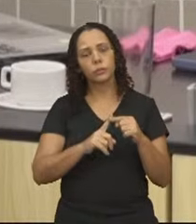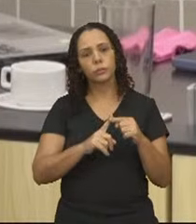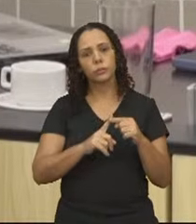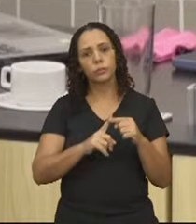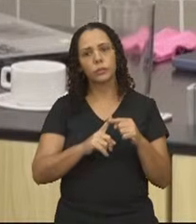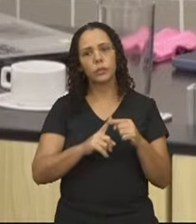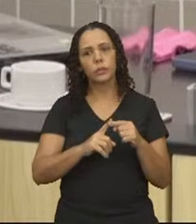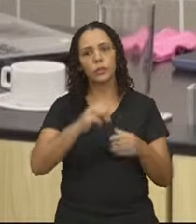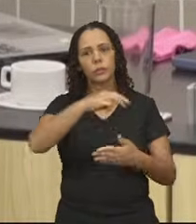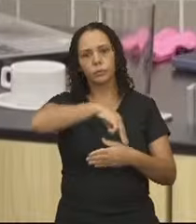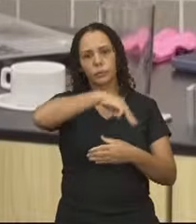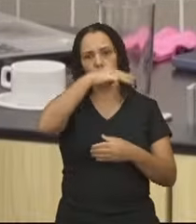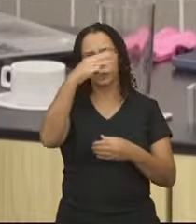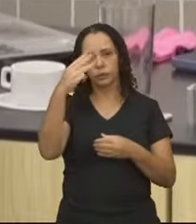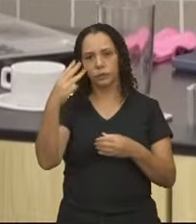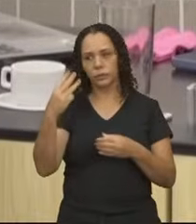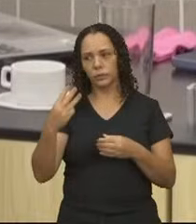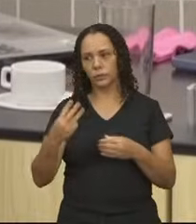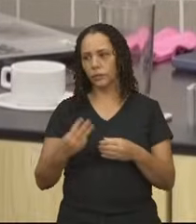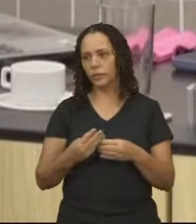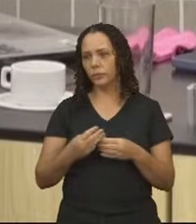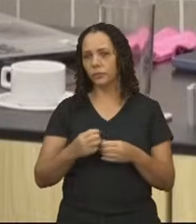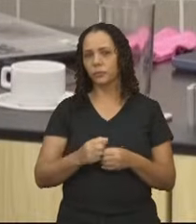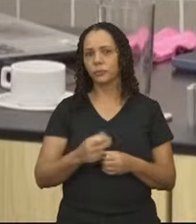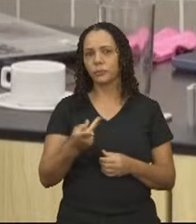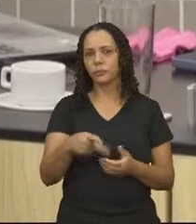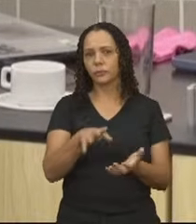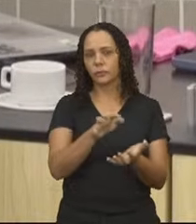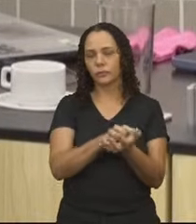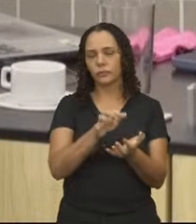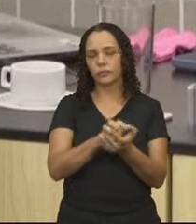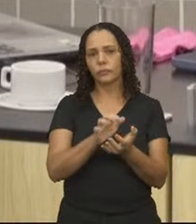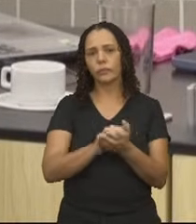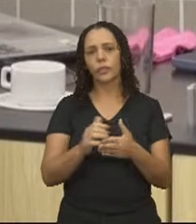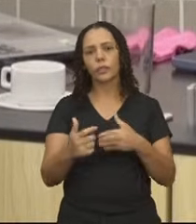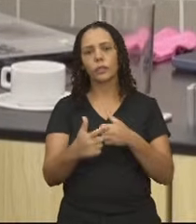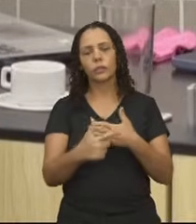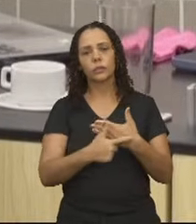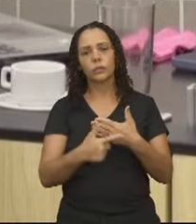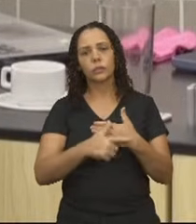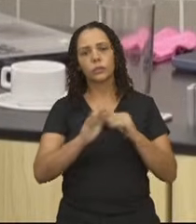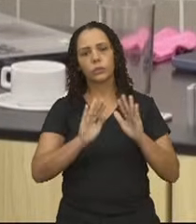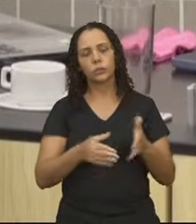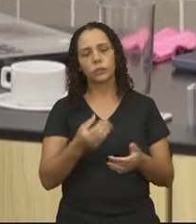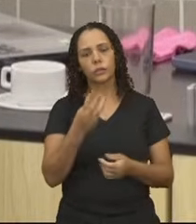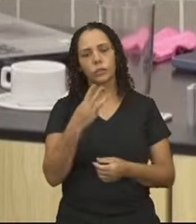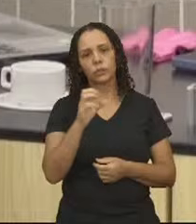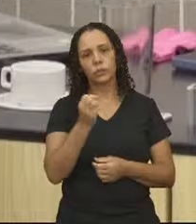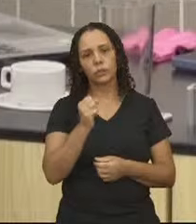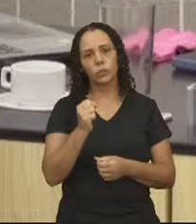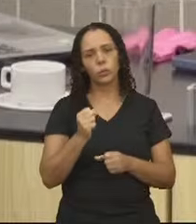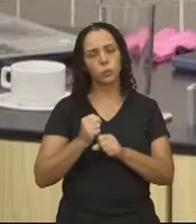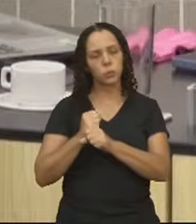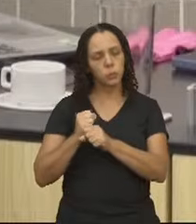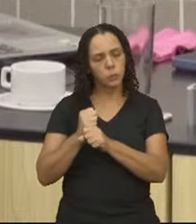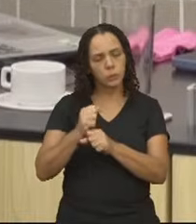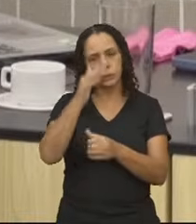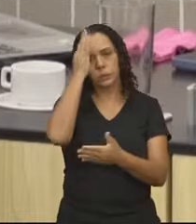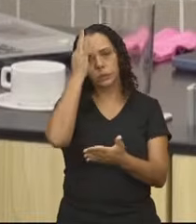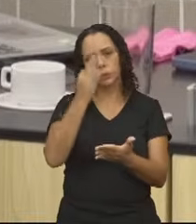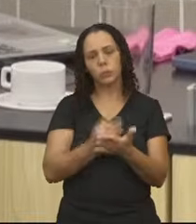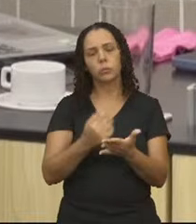é Amor no município de Jacareí, função que desempenha há 38 anos com fé, compromisso e